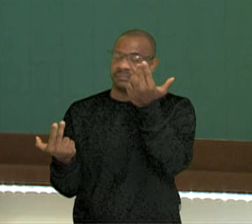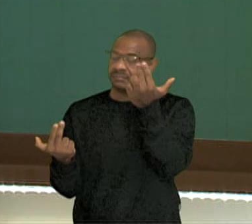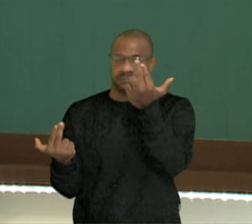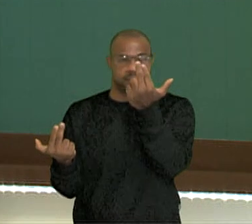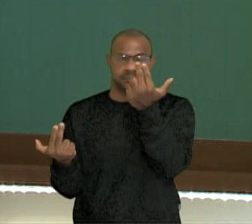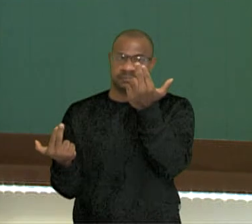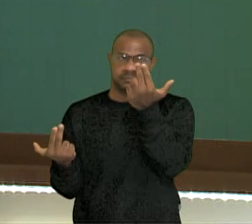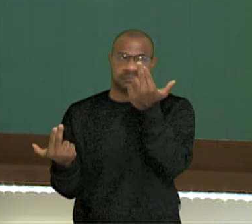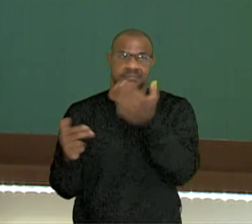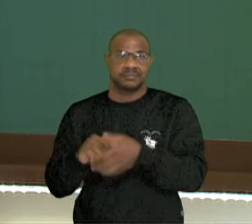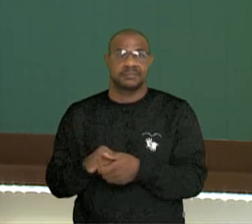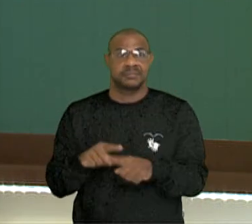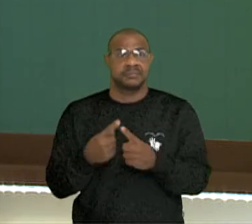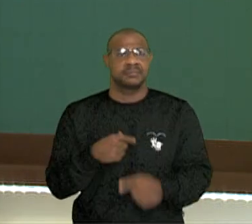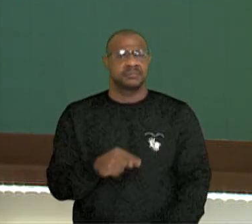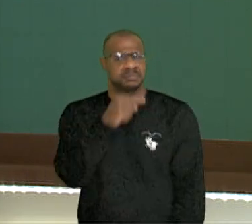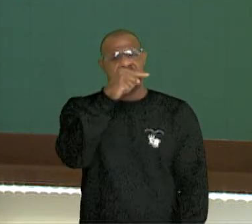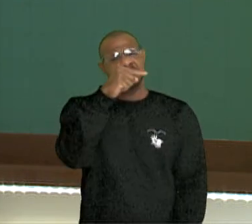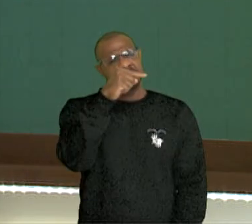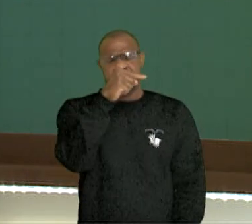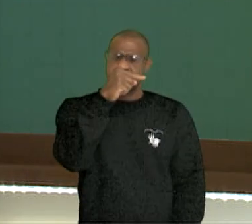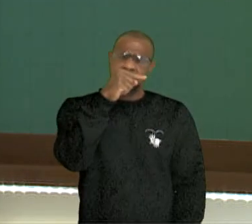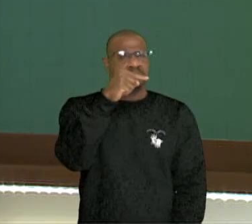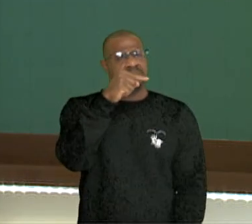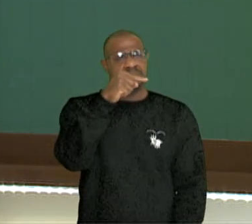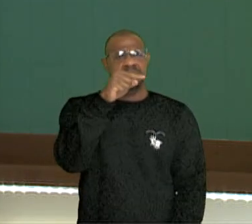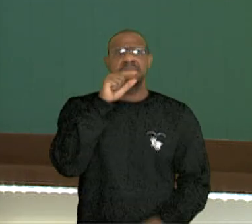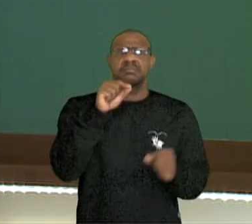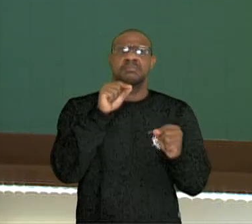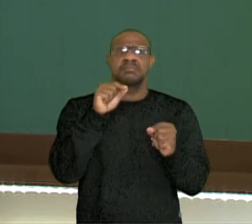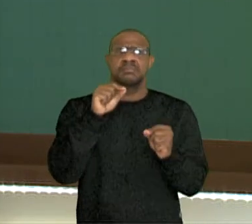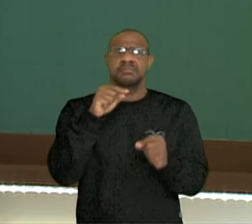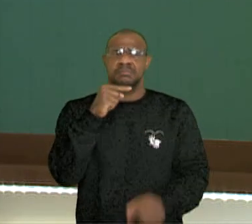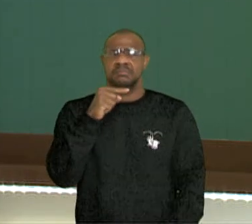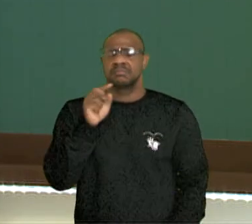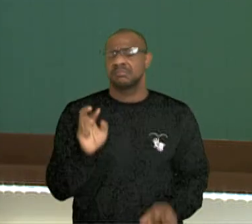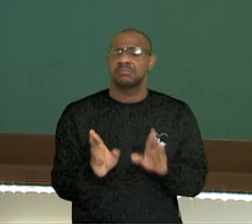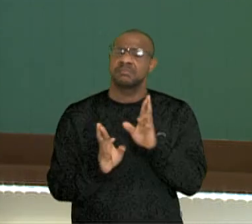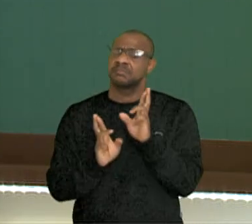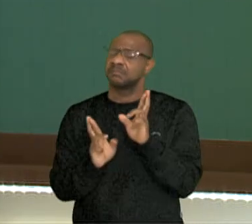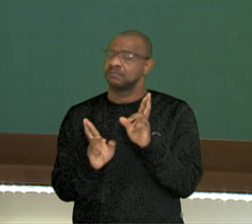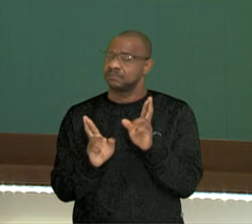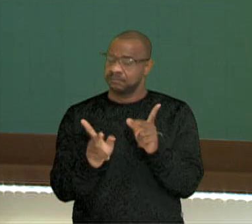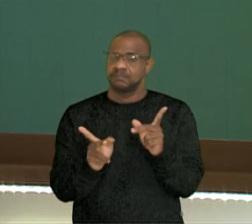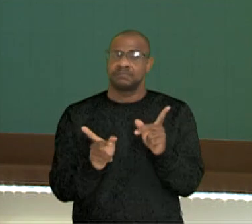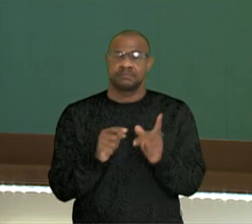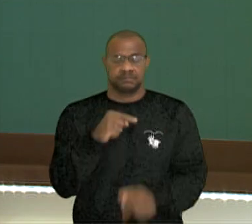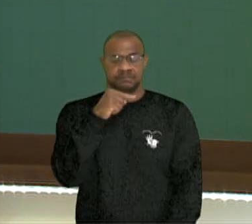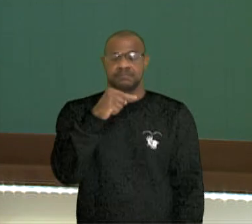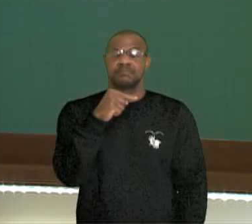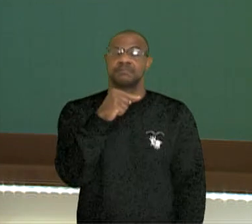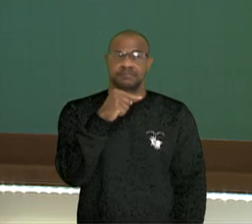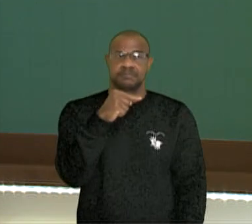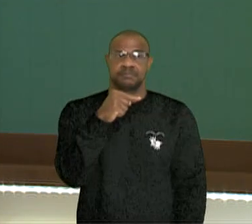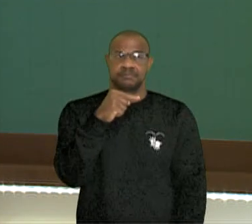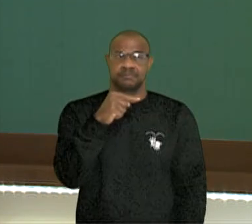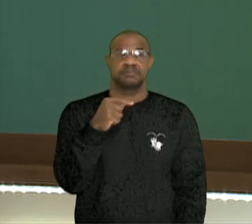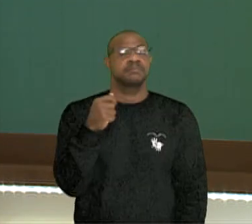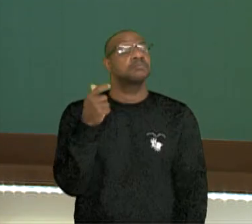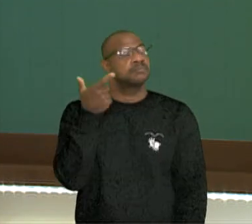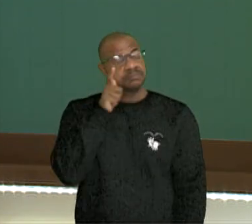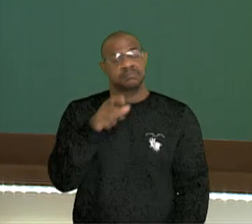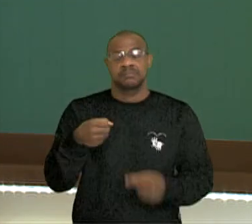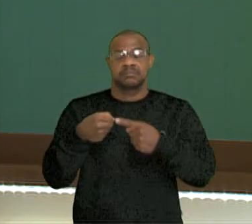mesmo. Só que tem um sinal de menos aqui, então se trata do quadrado da diferença de 2 termos. Então, eu consigo